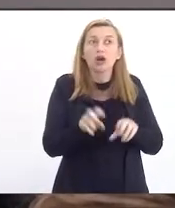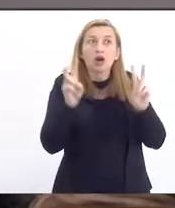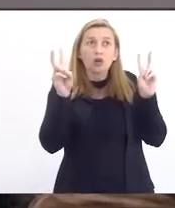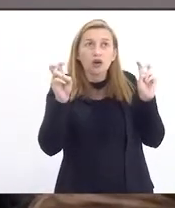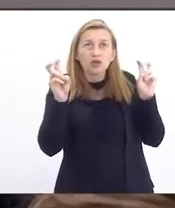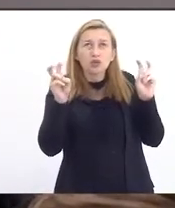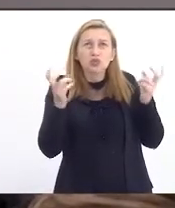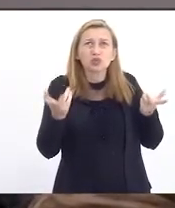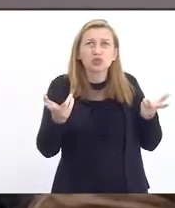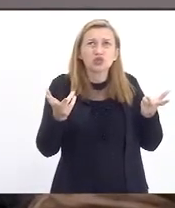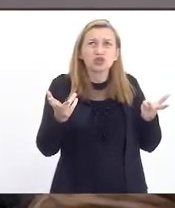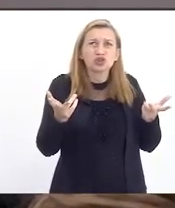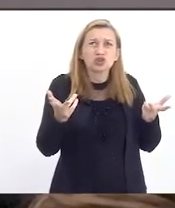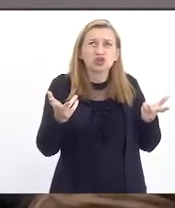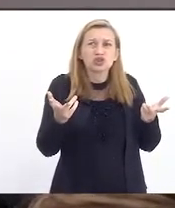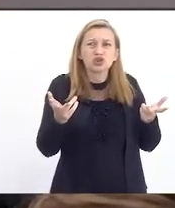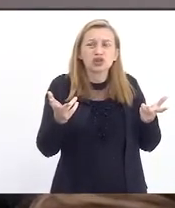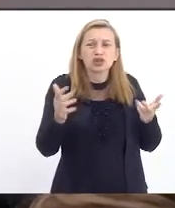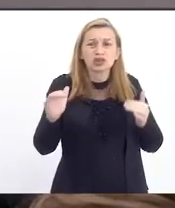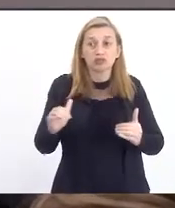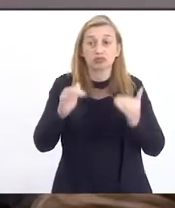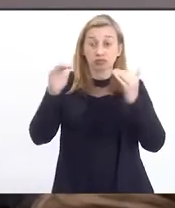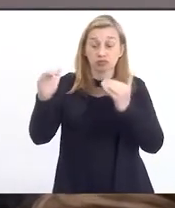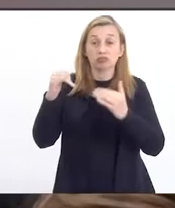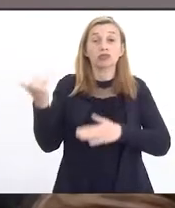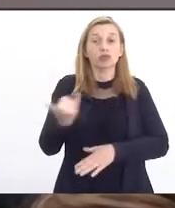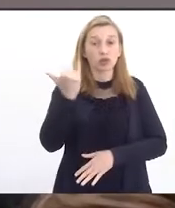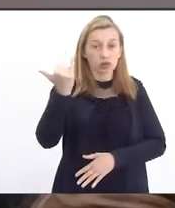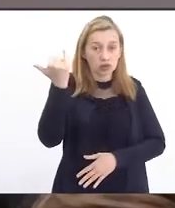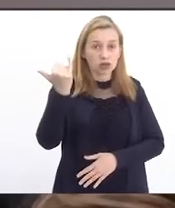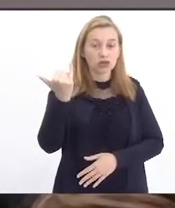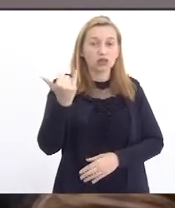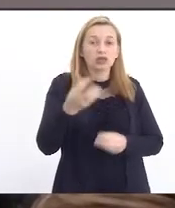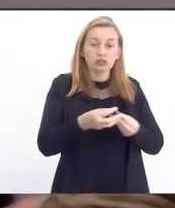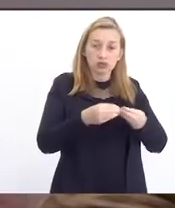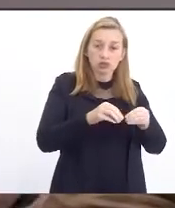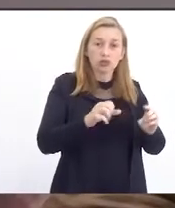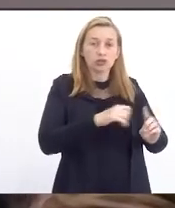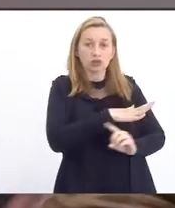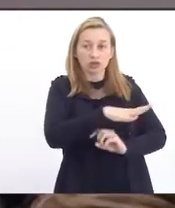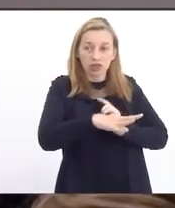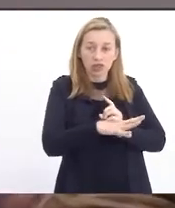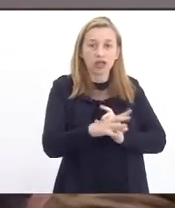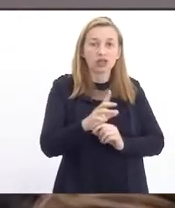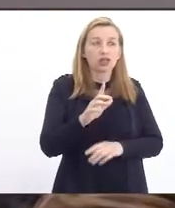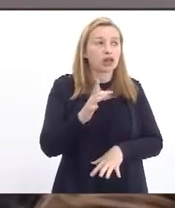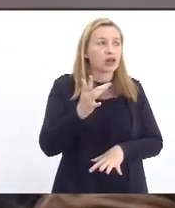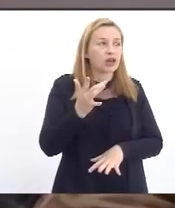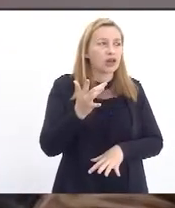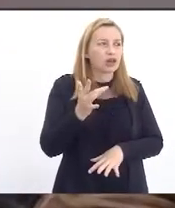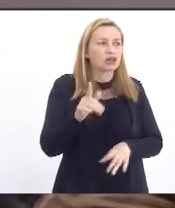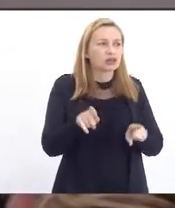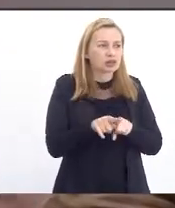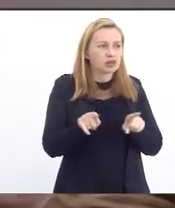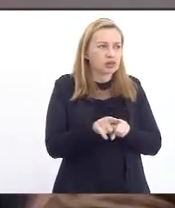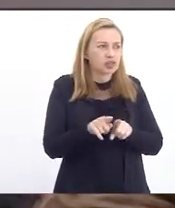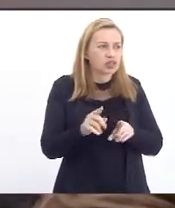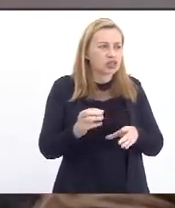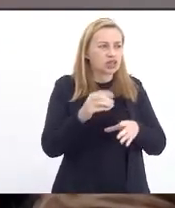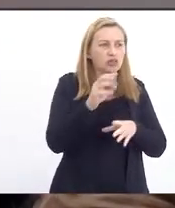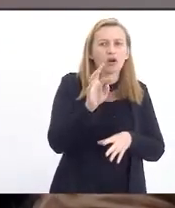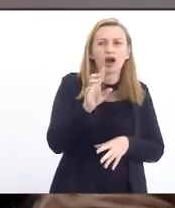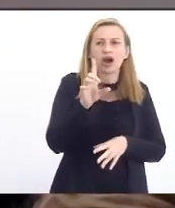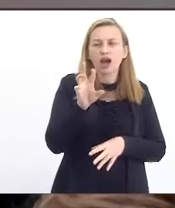questão de suma importância, que também aflige a sociedade. Então, acho que também está no radar. É